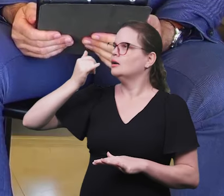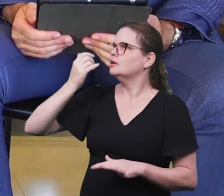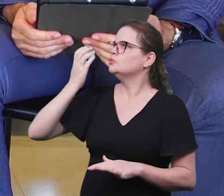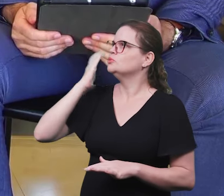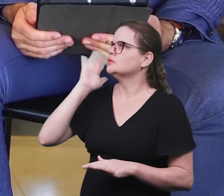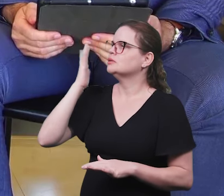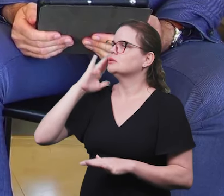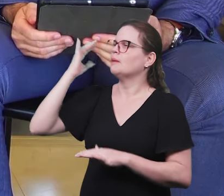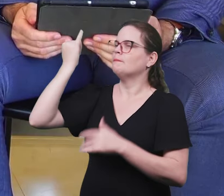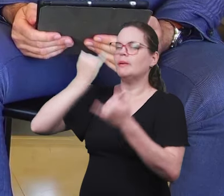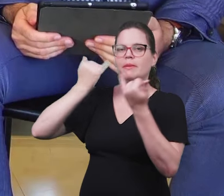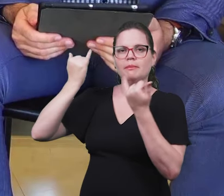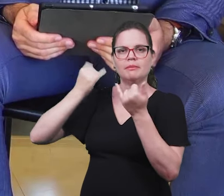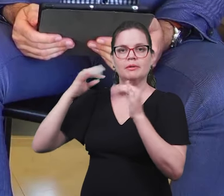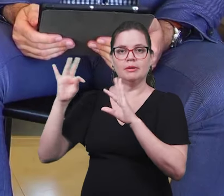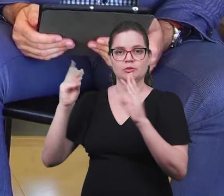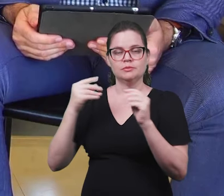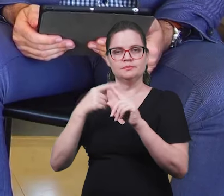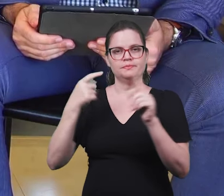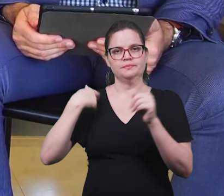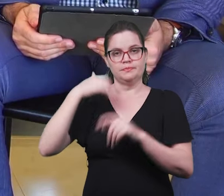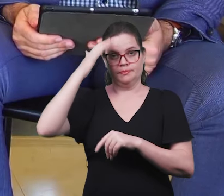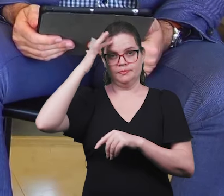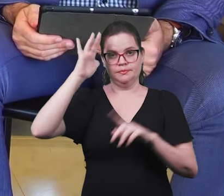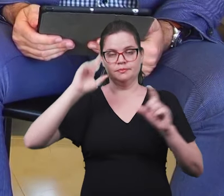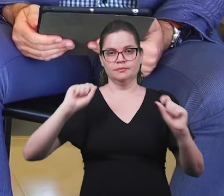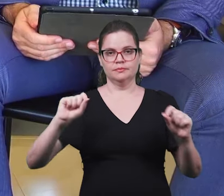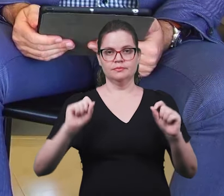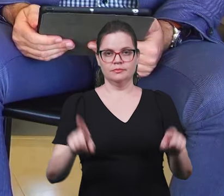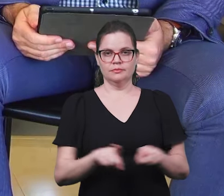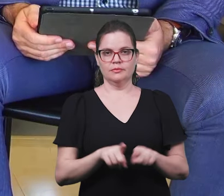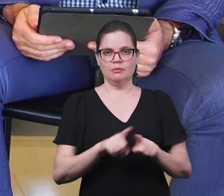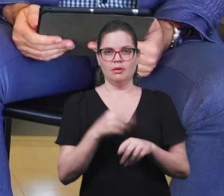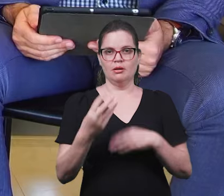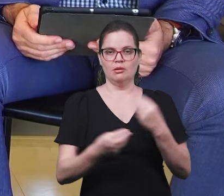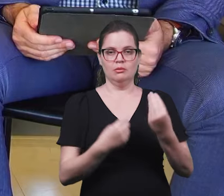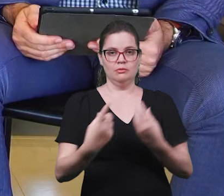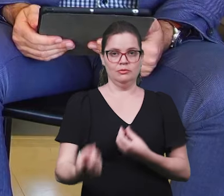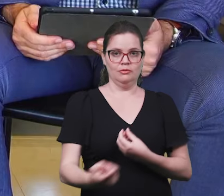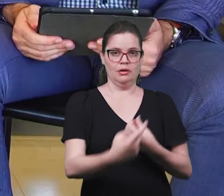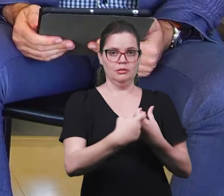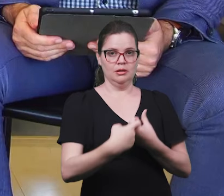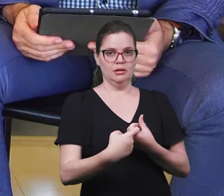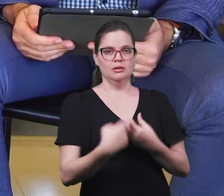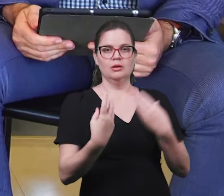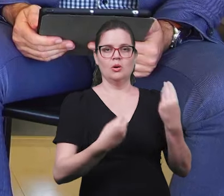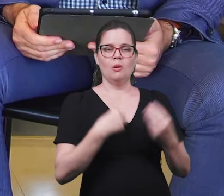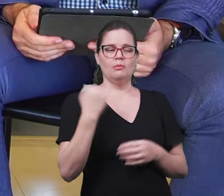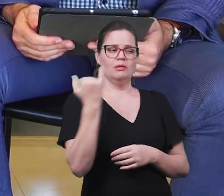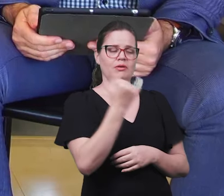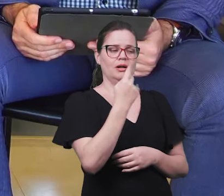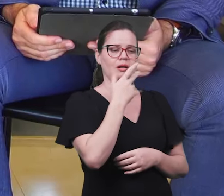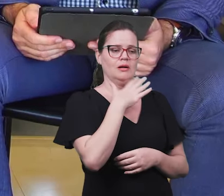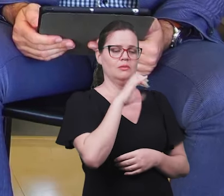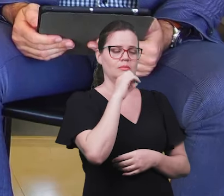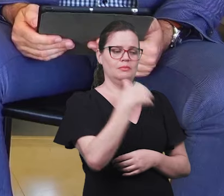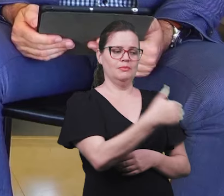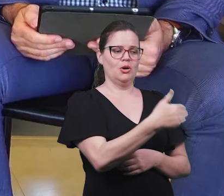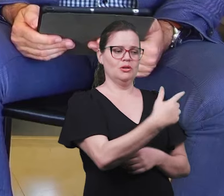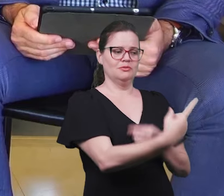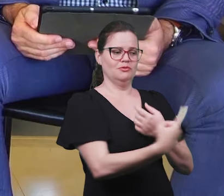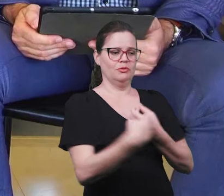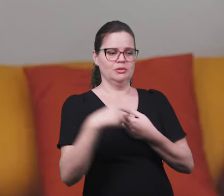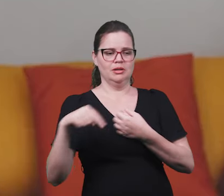que ele vai falar conosco. Agora, imagine os irmãos na ida de volta, como dizer para o pai que na